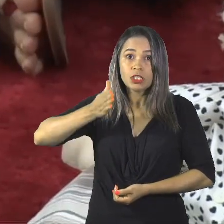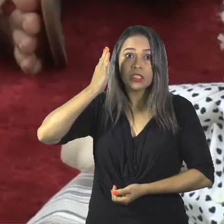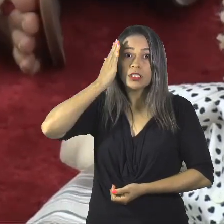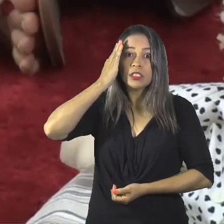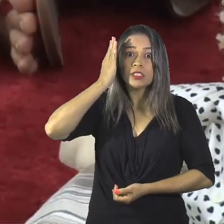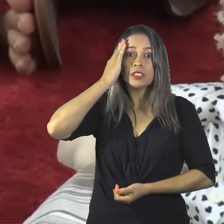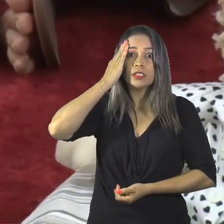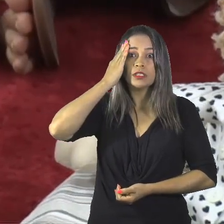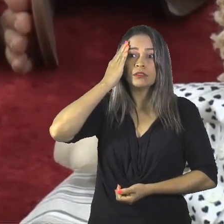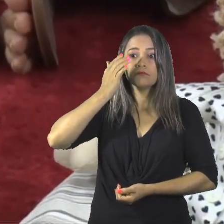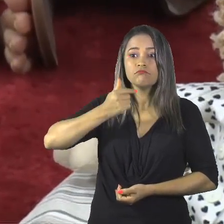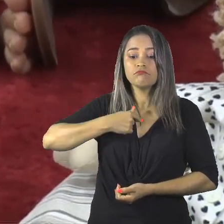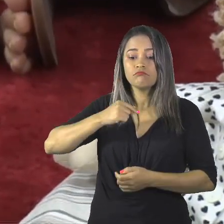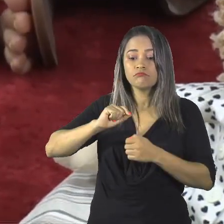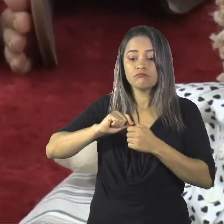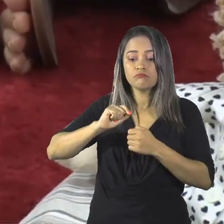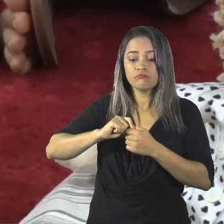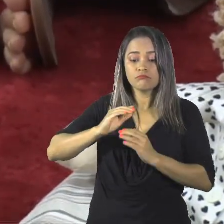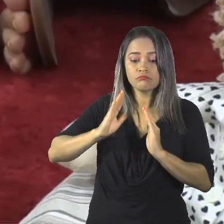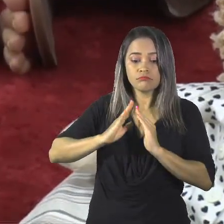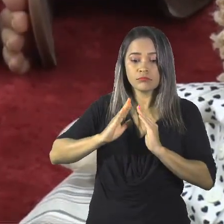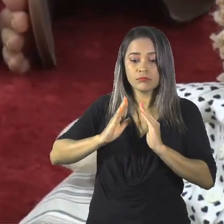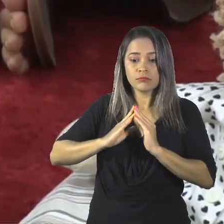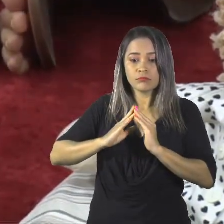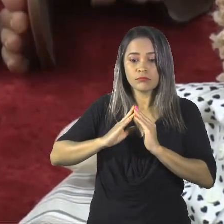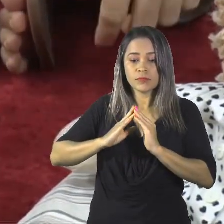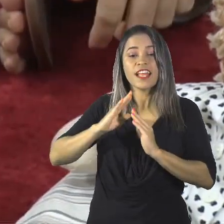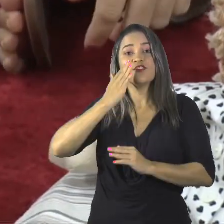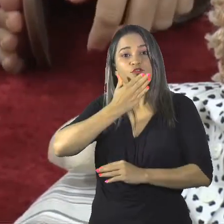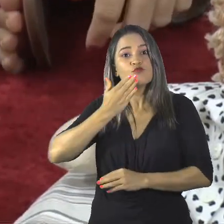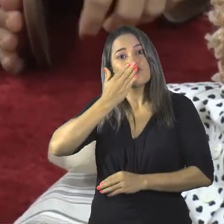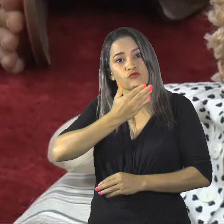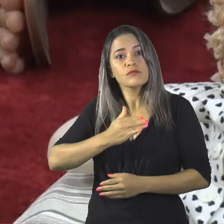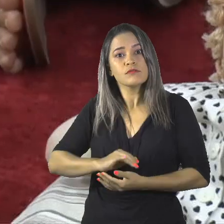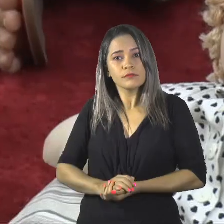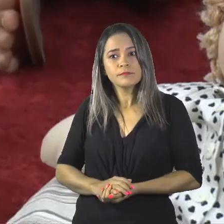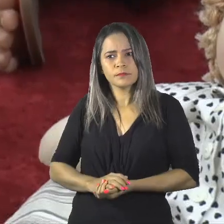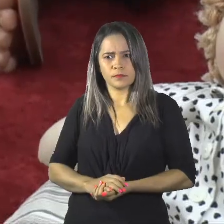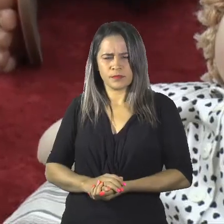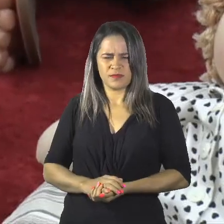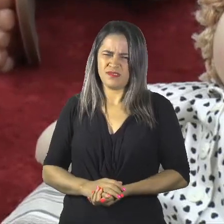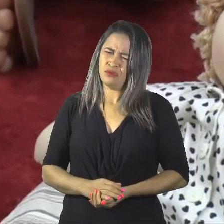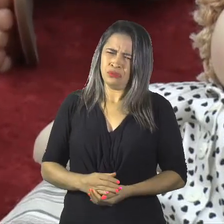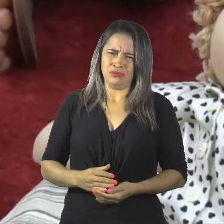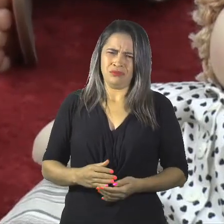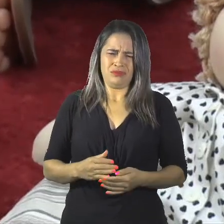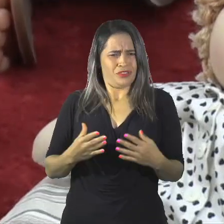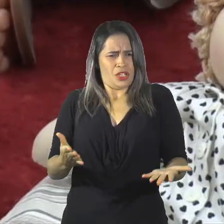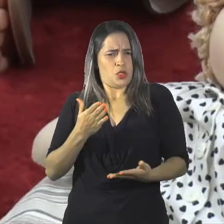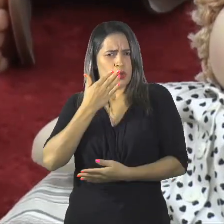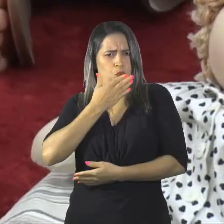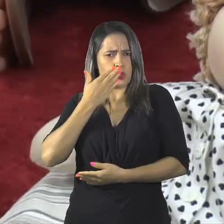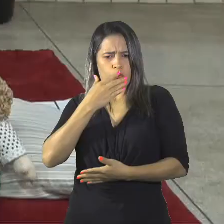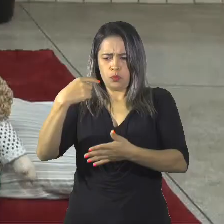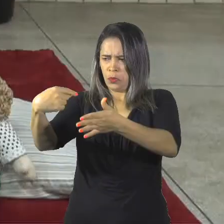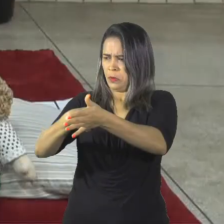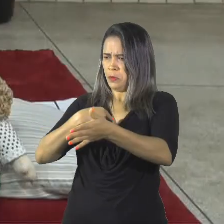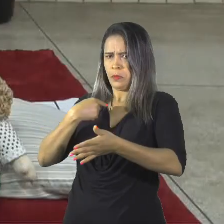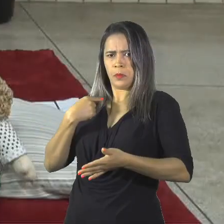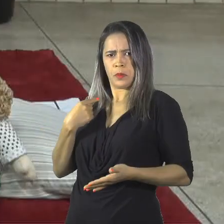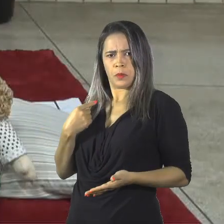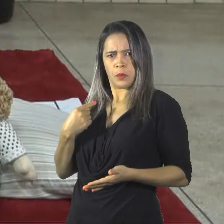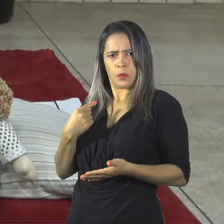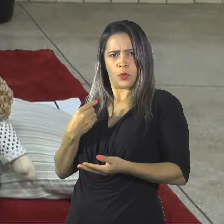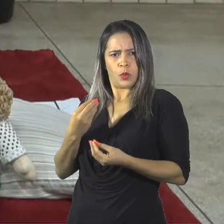Eu vou fazer agora a minha casa é de açúcar. De açúcar? Me perguntaram.